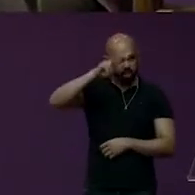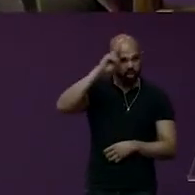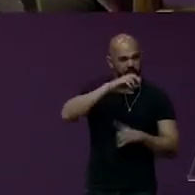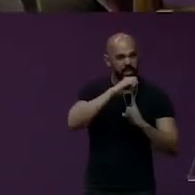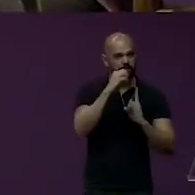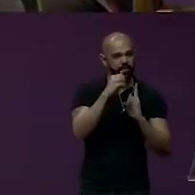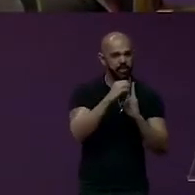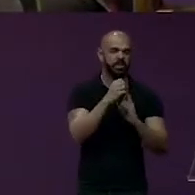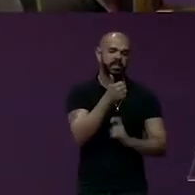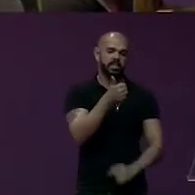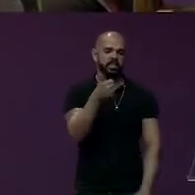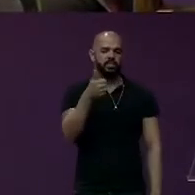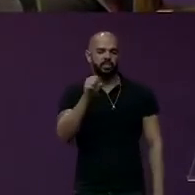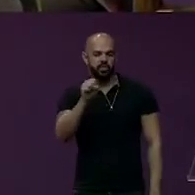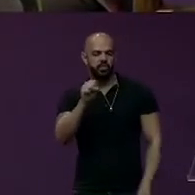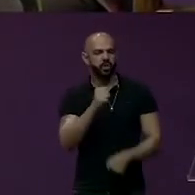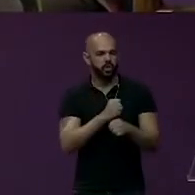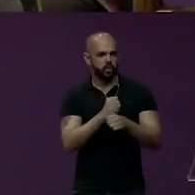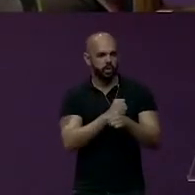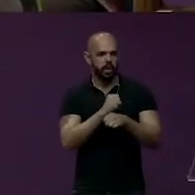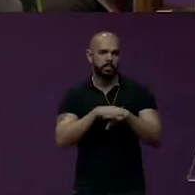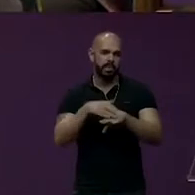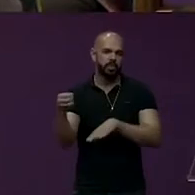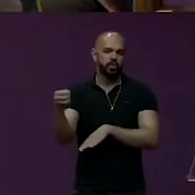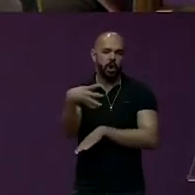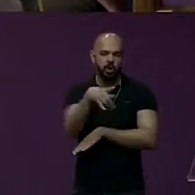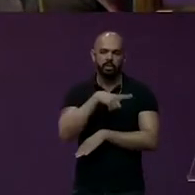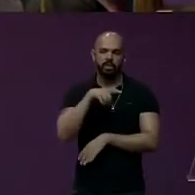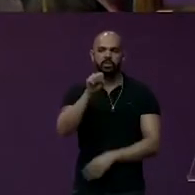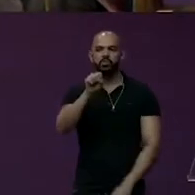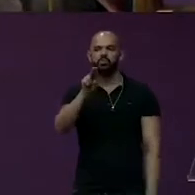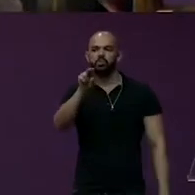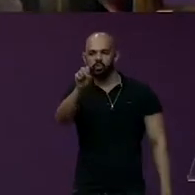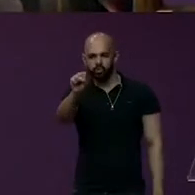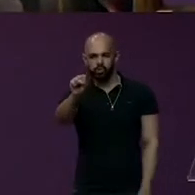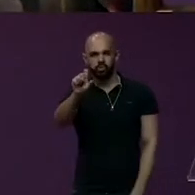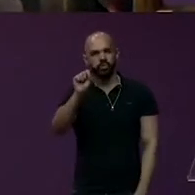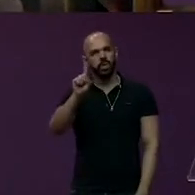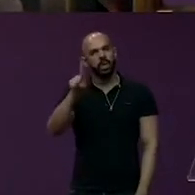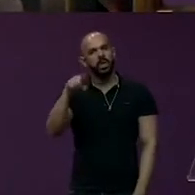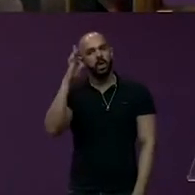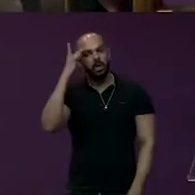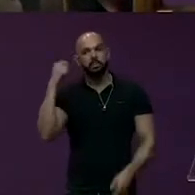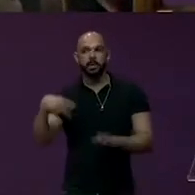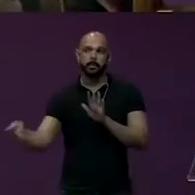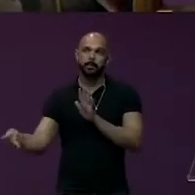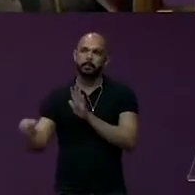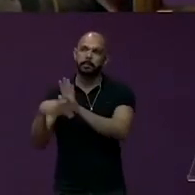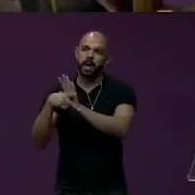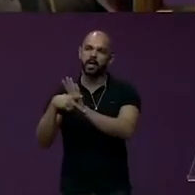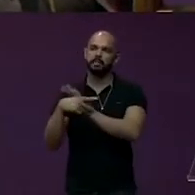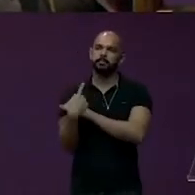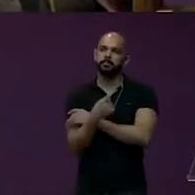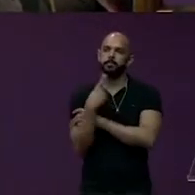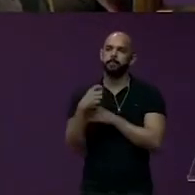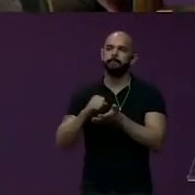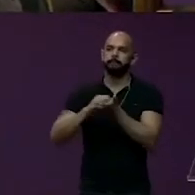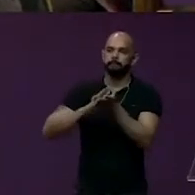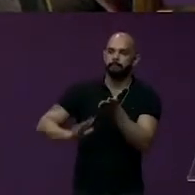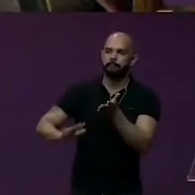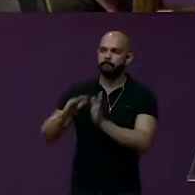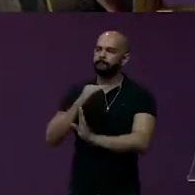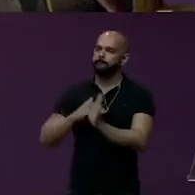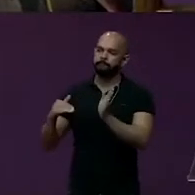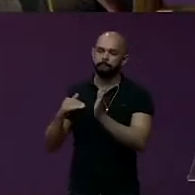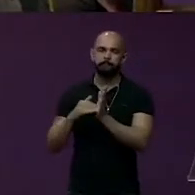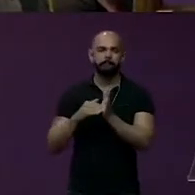nos seus 118 anos, mas a história mais recente do Sistema Único de Saúde, eu acho que tem que fazer parte das nossas atividades em